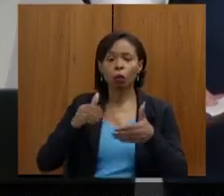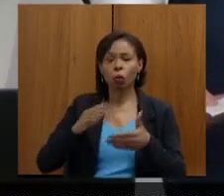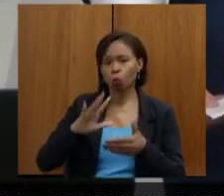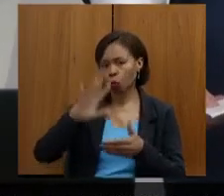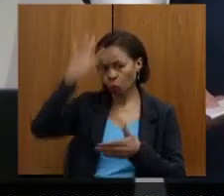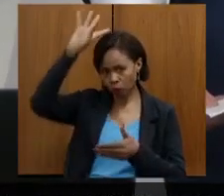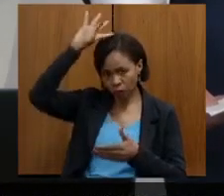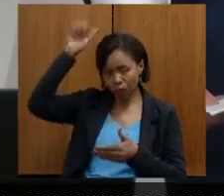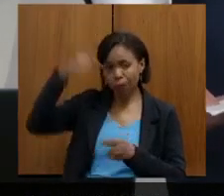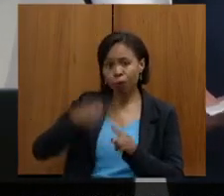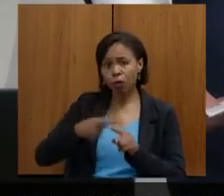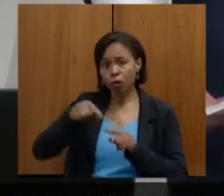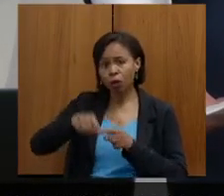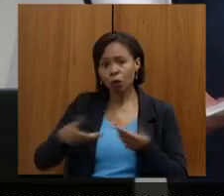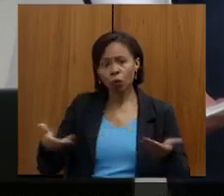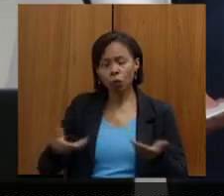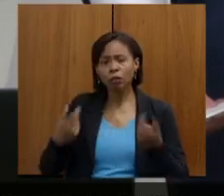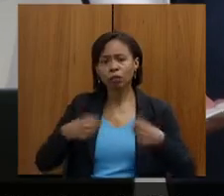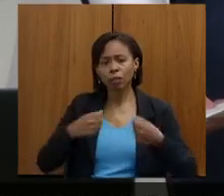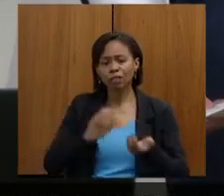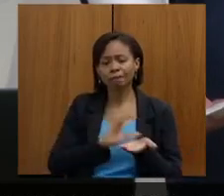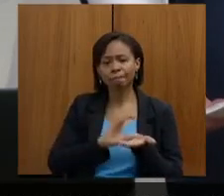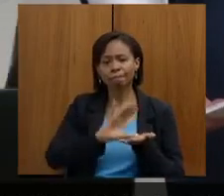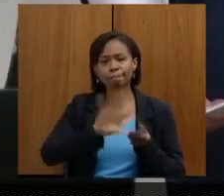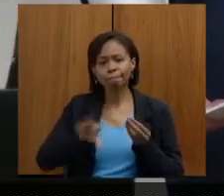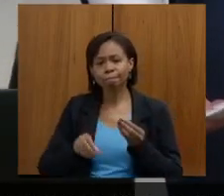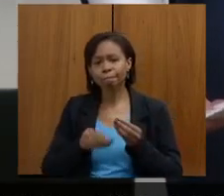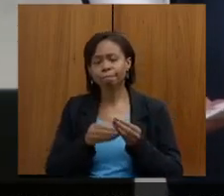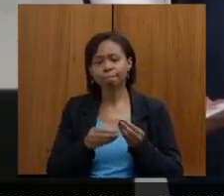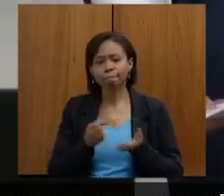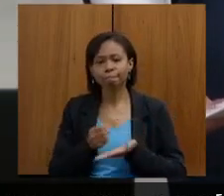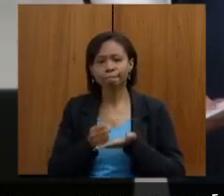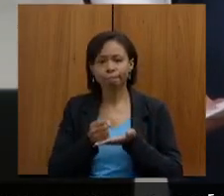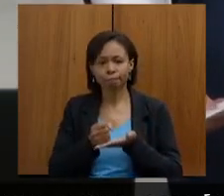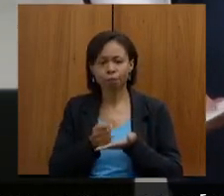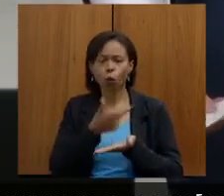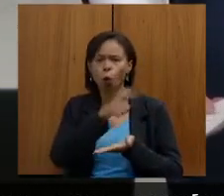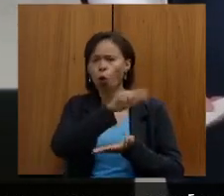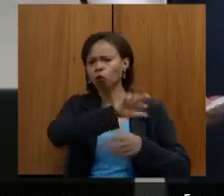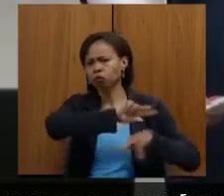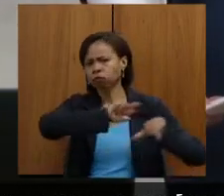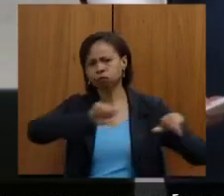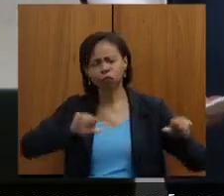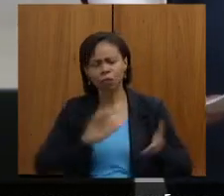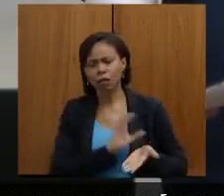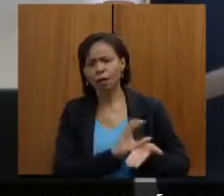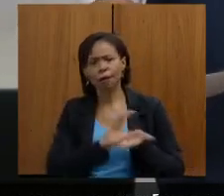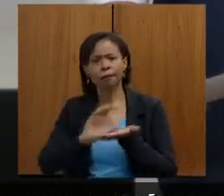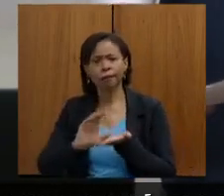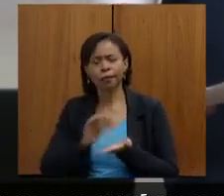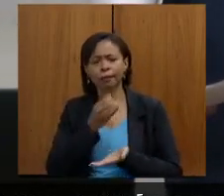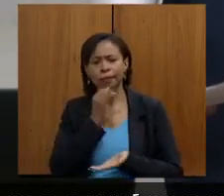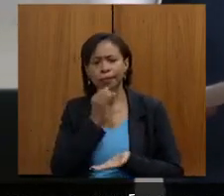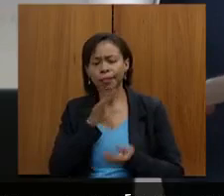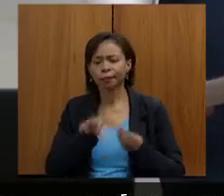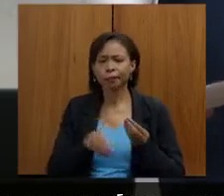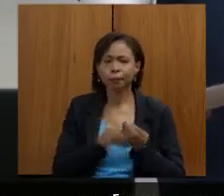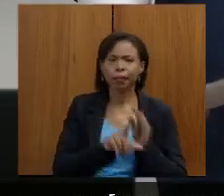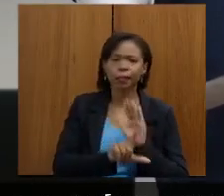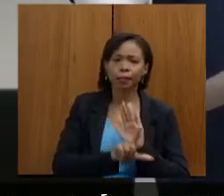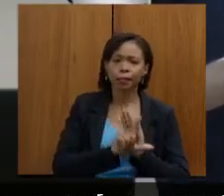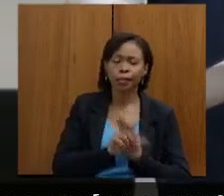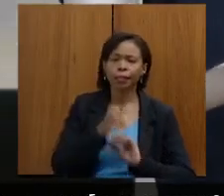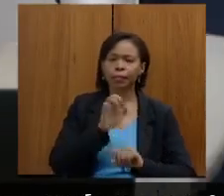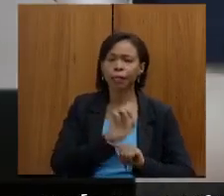Bombeiros Militar Considerando que atualmente a instituição Depende de recursos acessórios ou melhor aleatórios tais como emendas